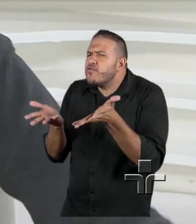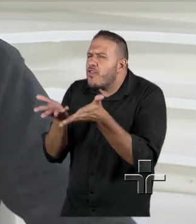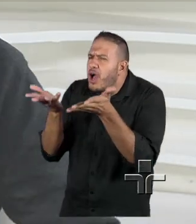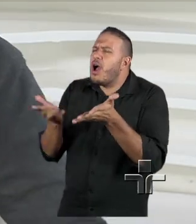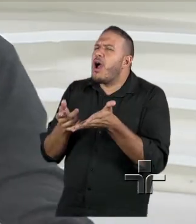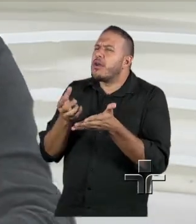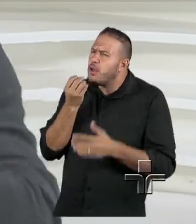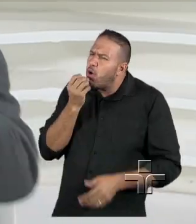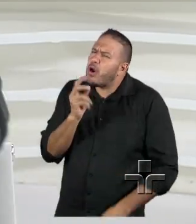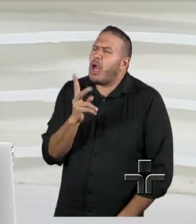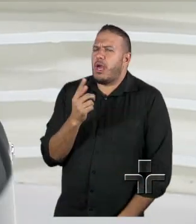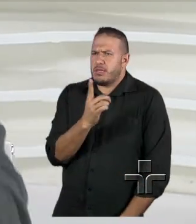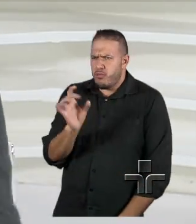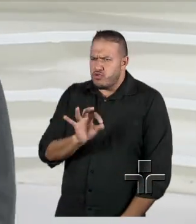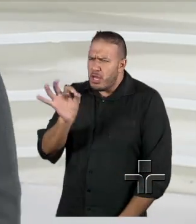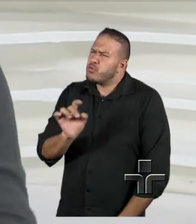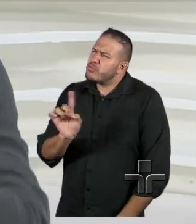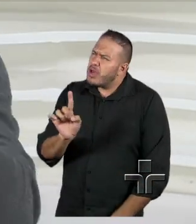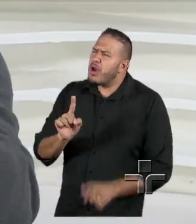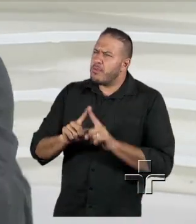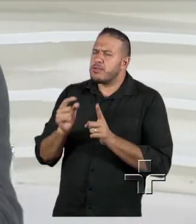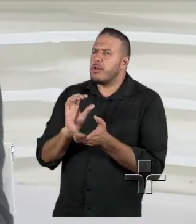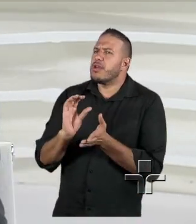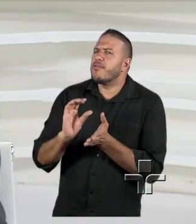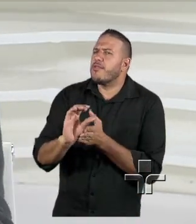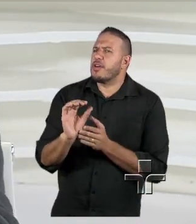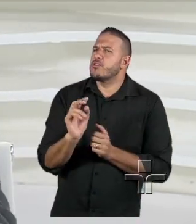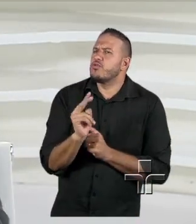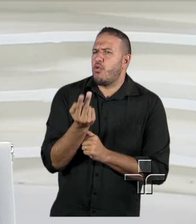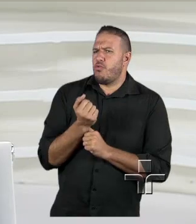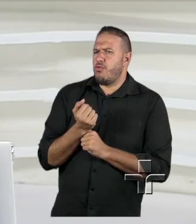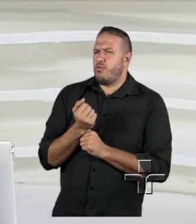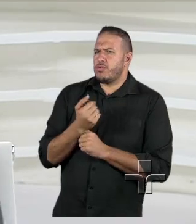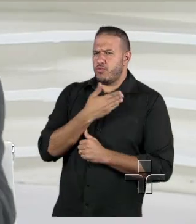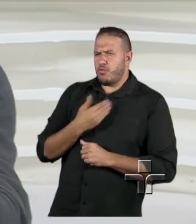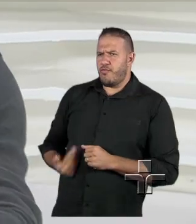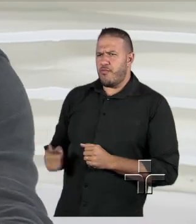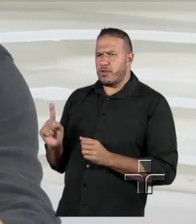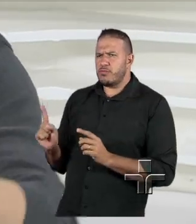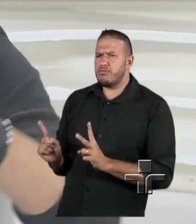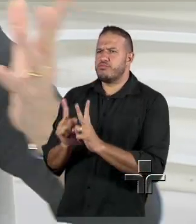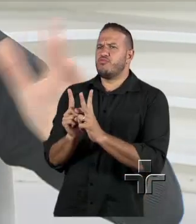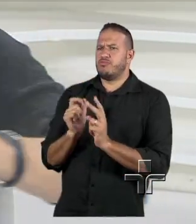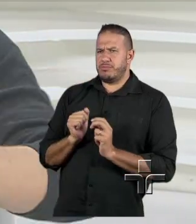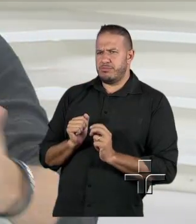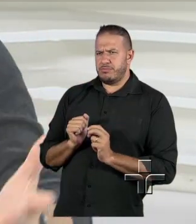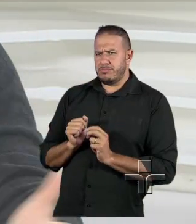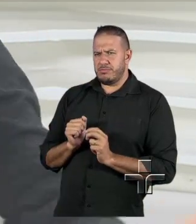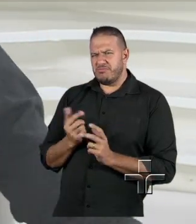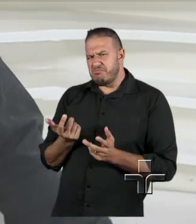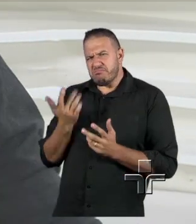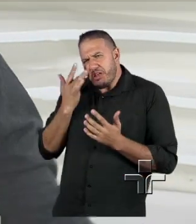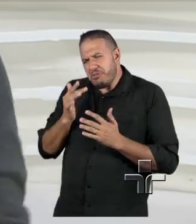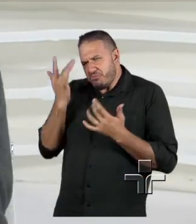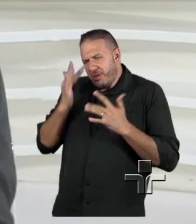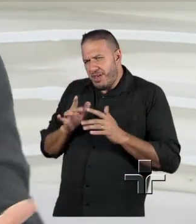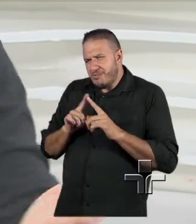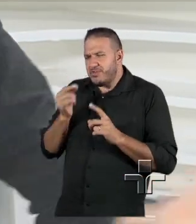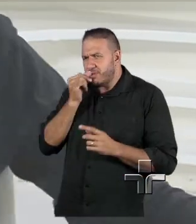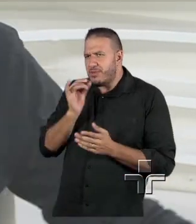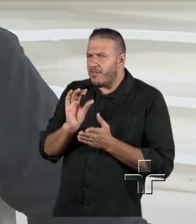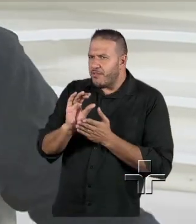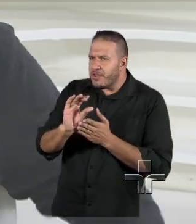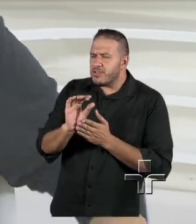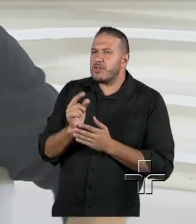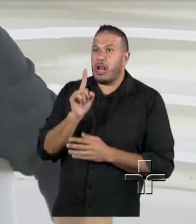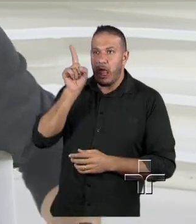não é 100%, mas aí, ó, investe 2 que o governo investe 1, sabe? Eu não sei, francamente não sei. Porque eu sei que os